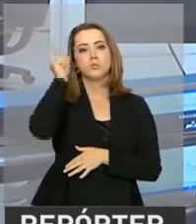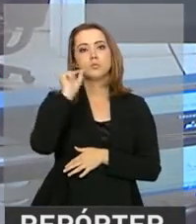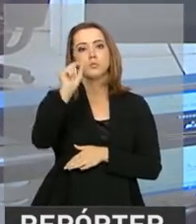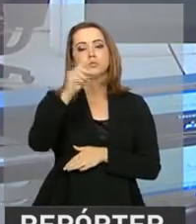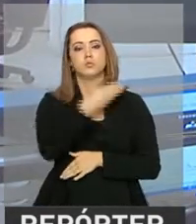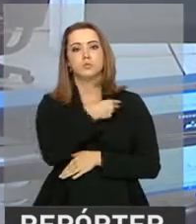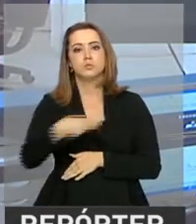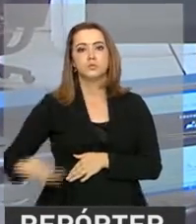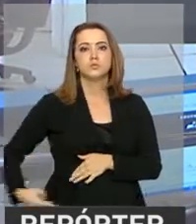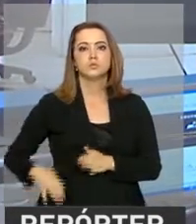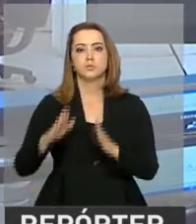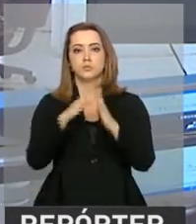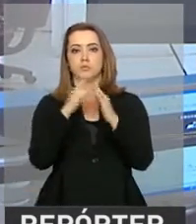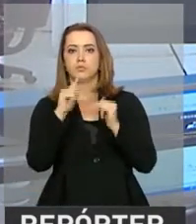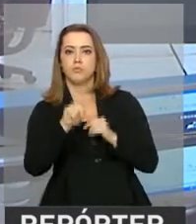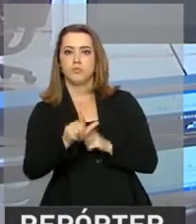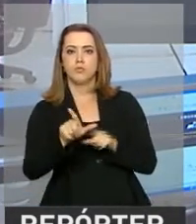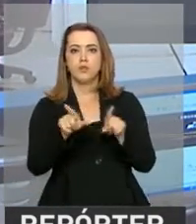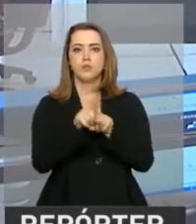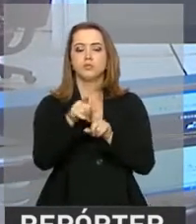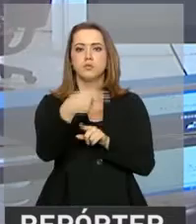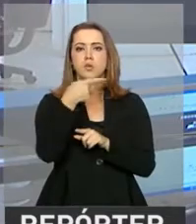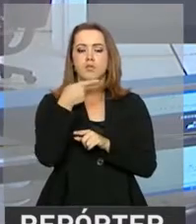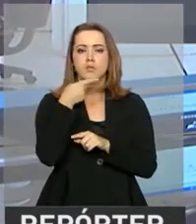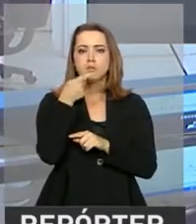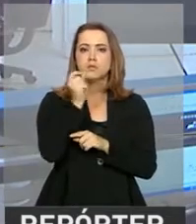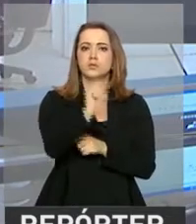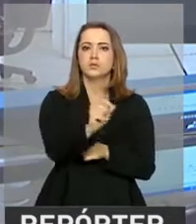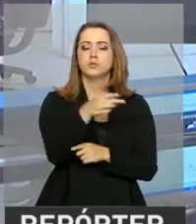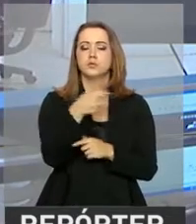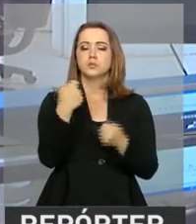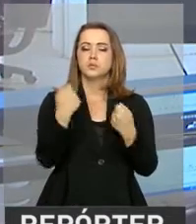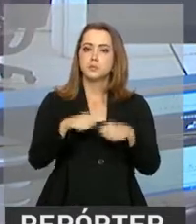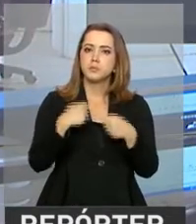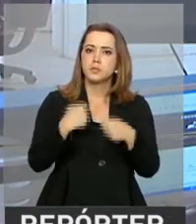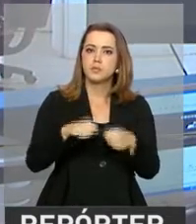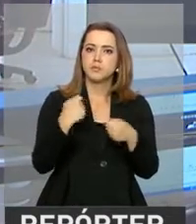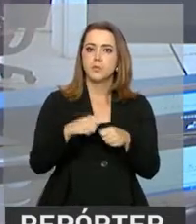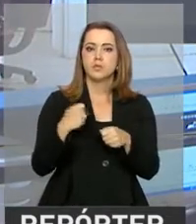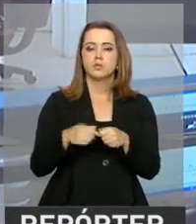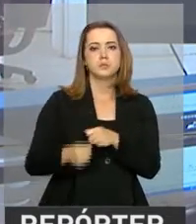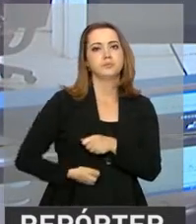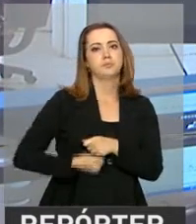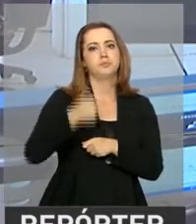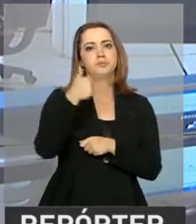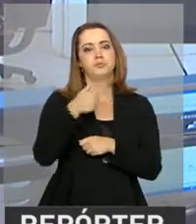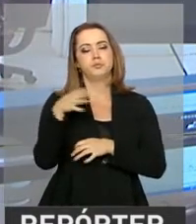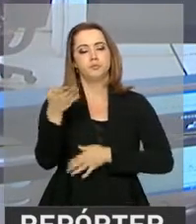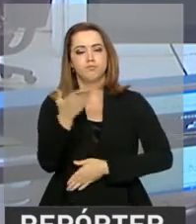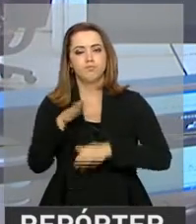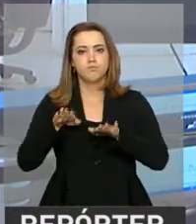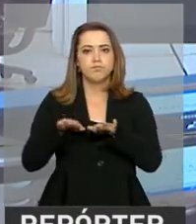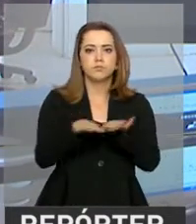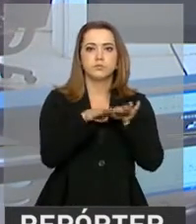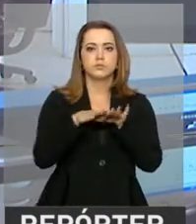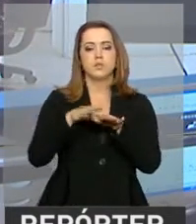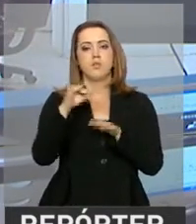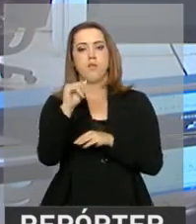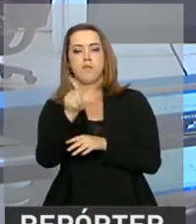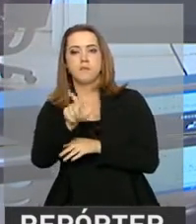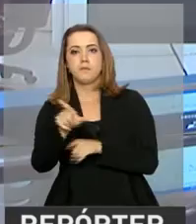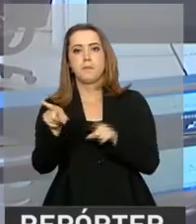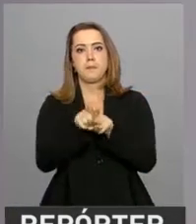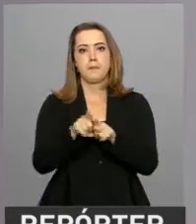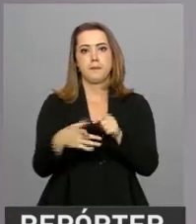Eliseu Padilha, afirmou que o Brasil precisa apostar na estabilidade fiscal para atrair investimentos que financiem setores da